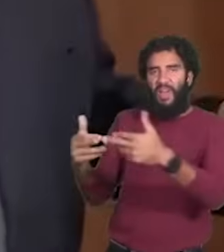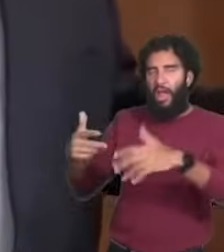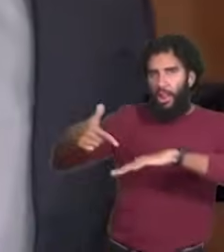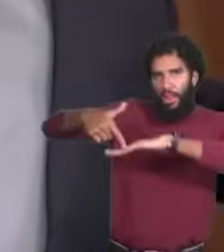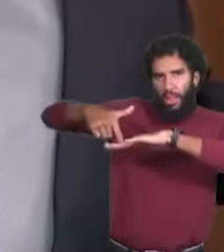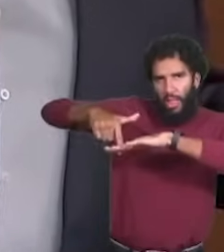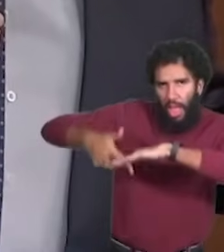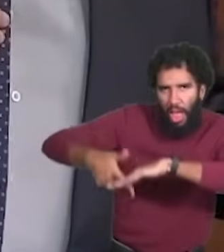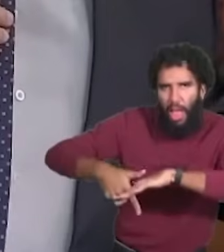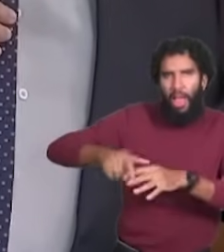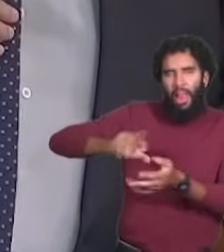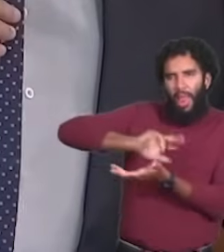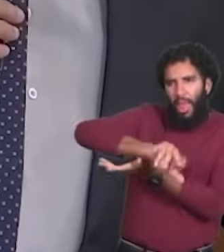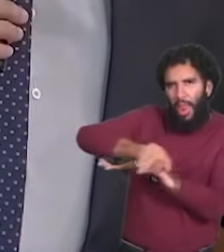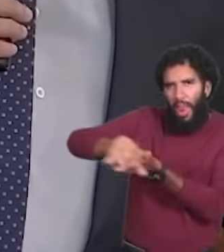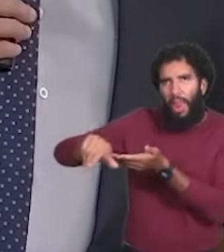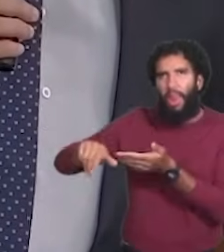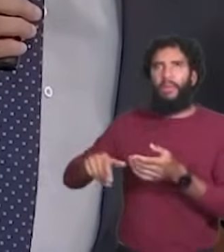400